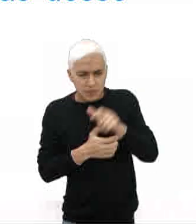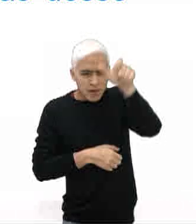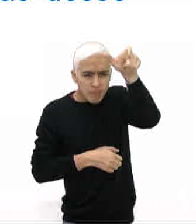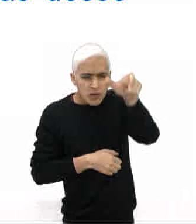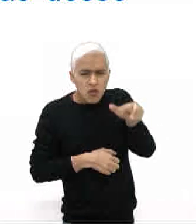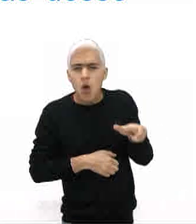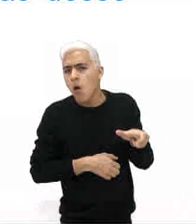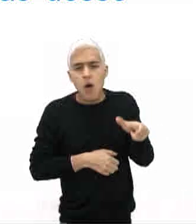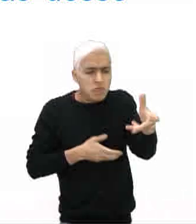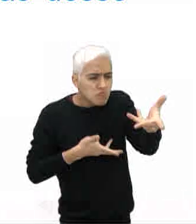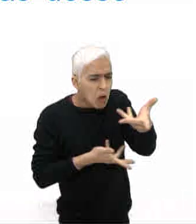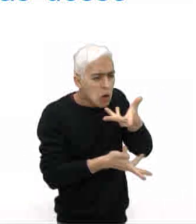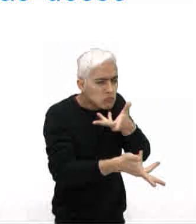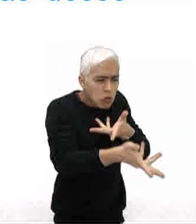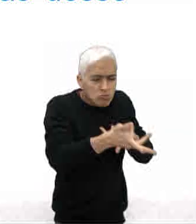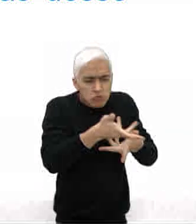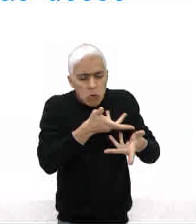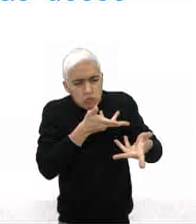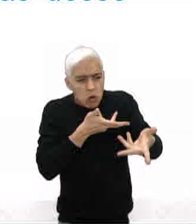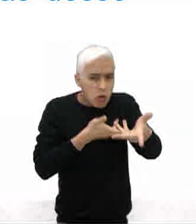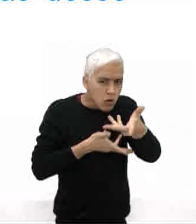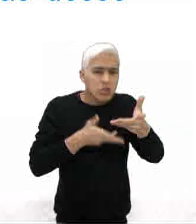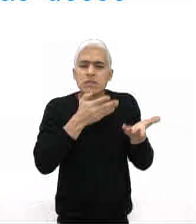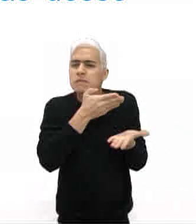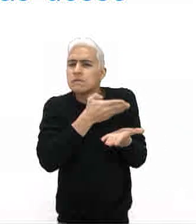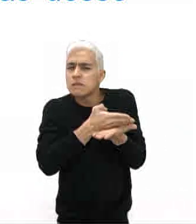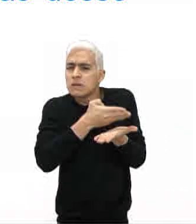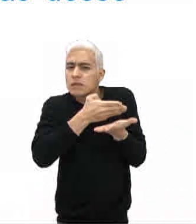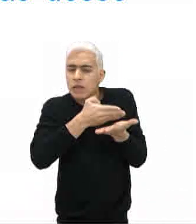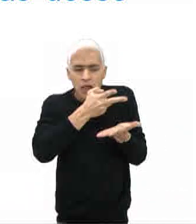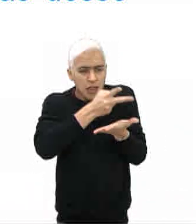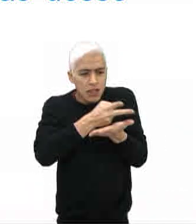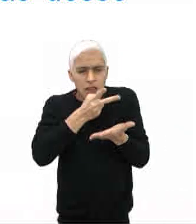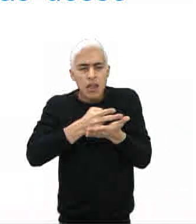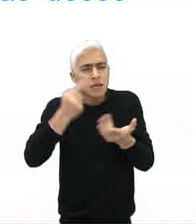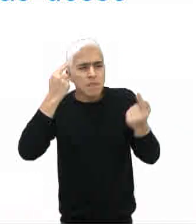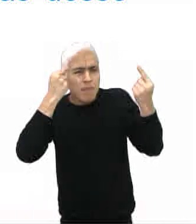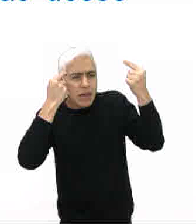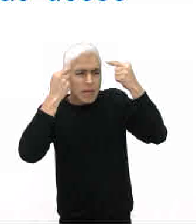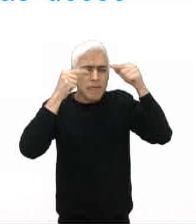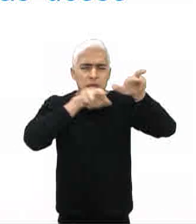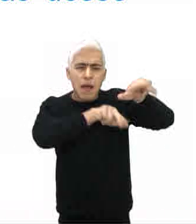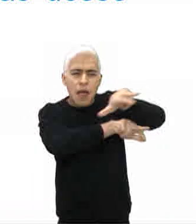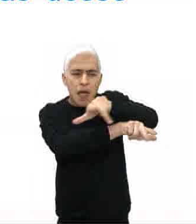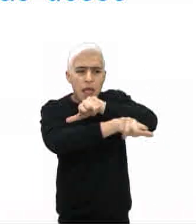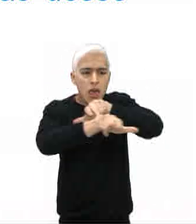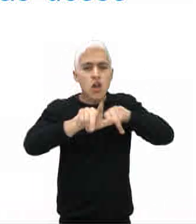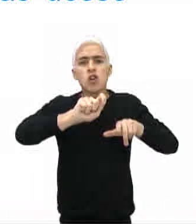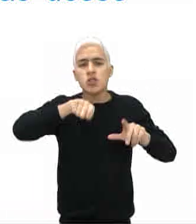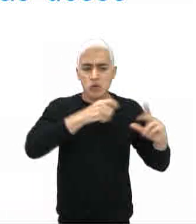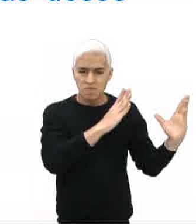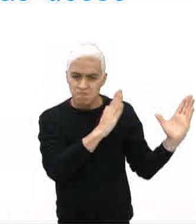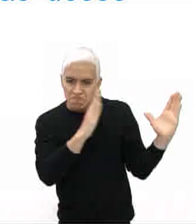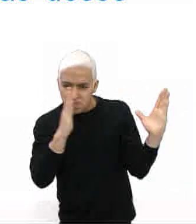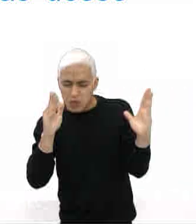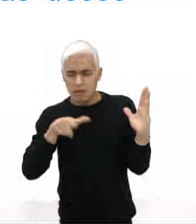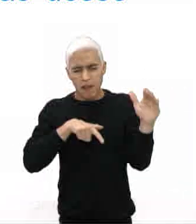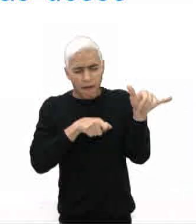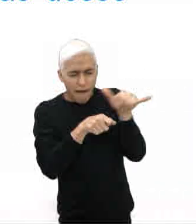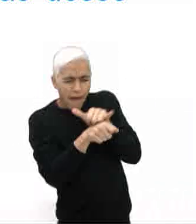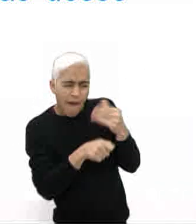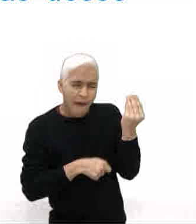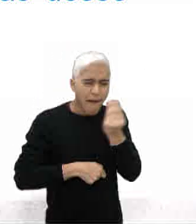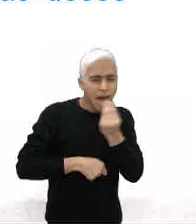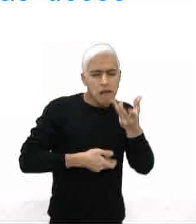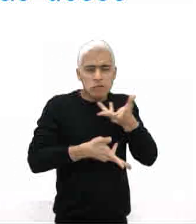no movimento dialógico, alinear, contínuo, multidirecional, hipertextual pelas tramas e artimanhas. Ou